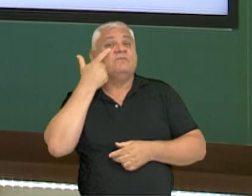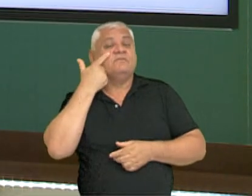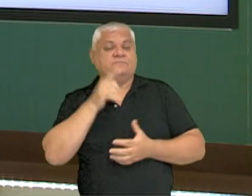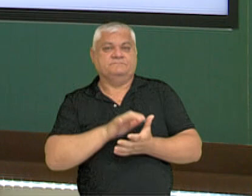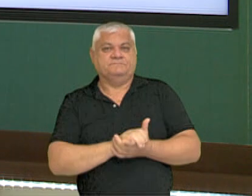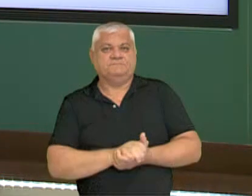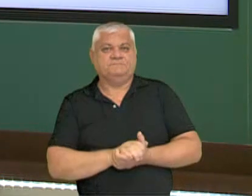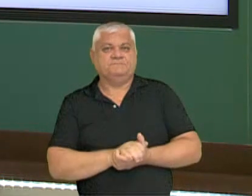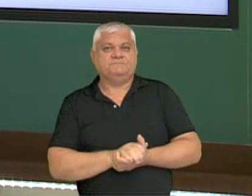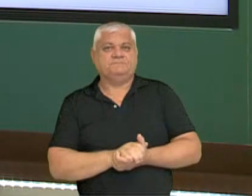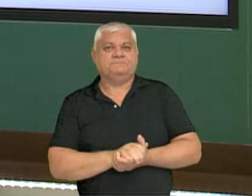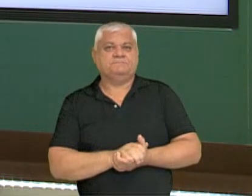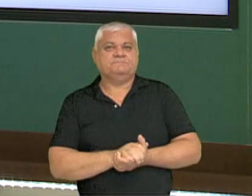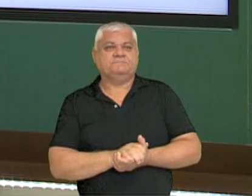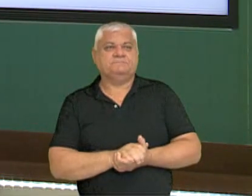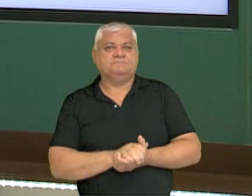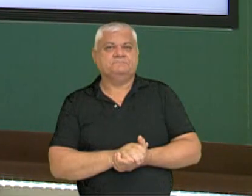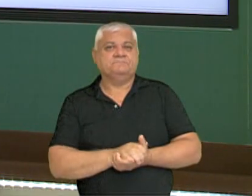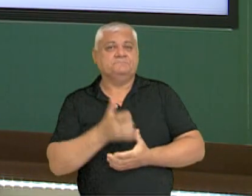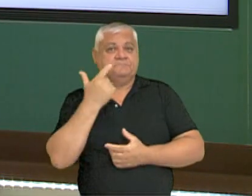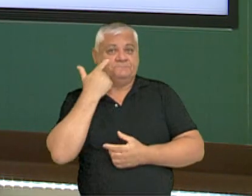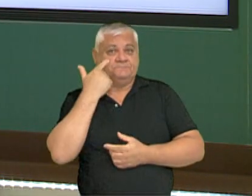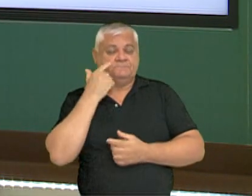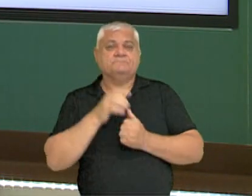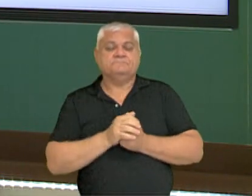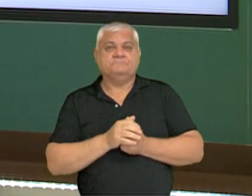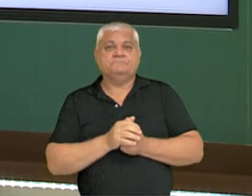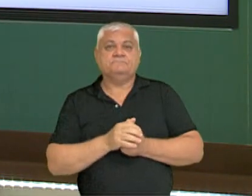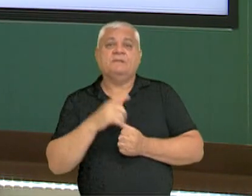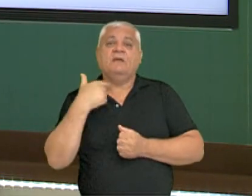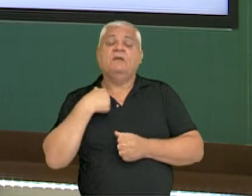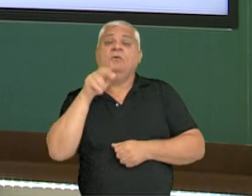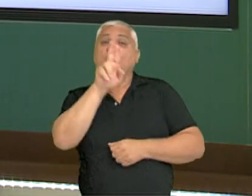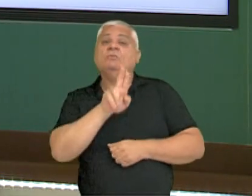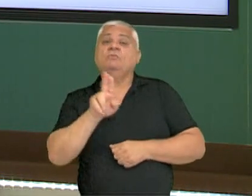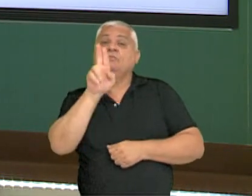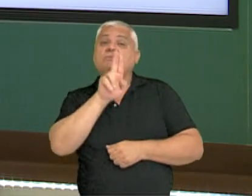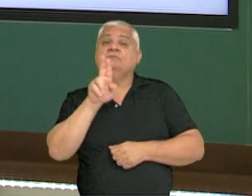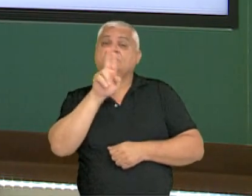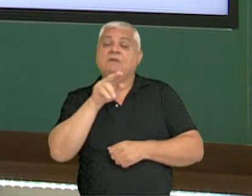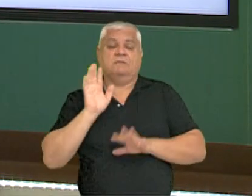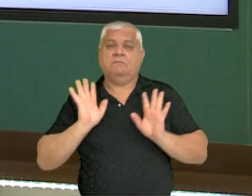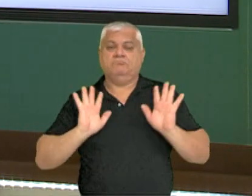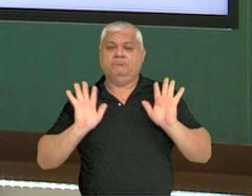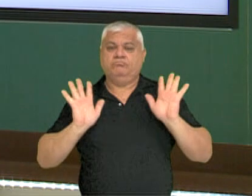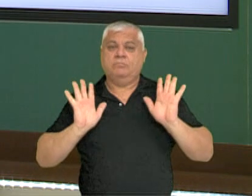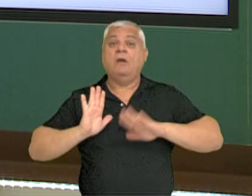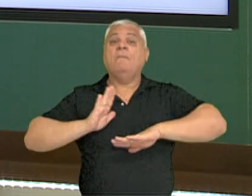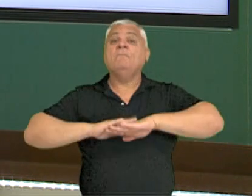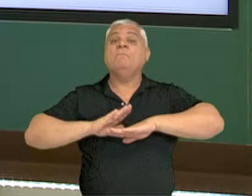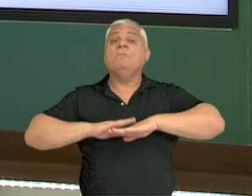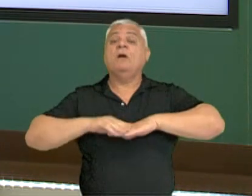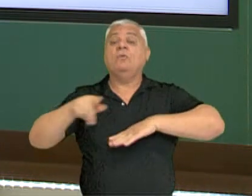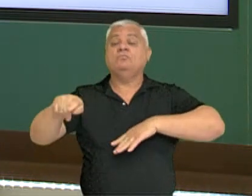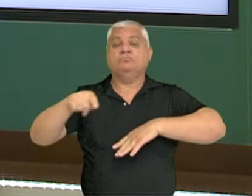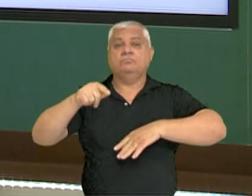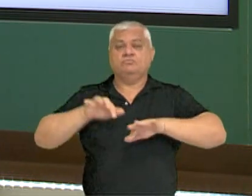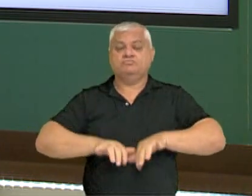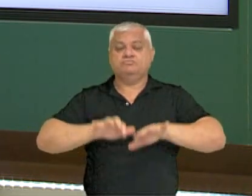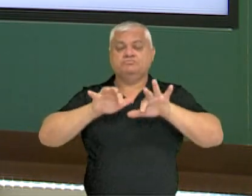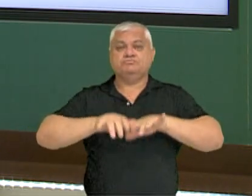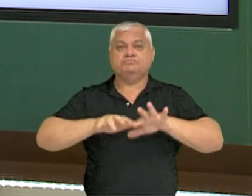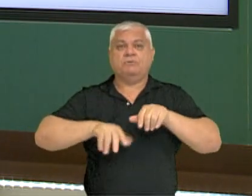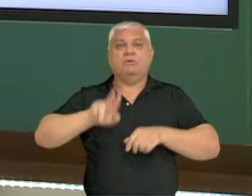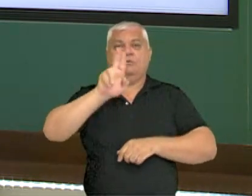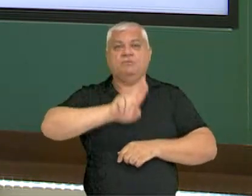resposta? Olha lá. Eu fiz o uso do quê? Eu não, né? Na verdade, o jornalista. Ele fez o uso do quê? Qual